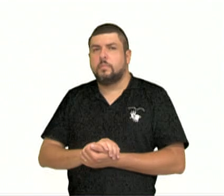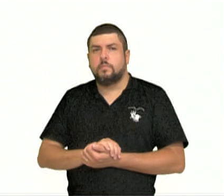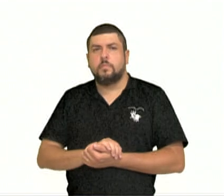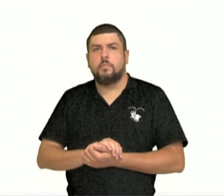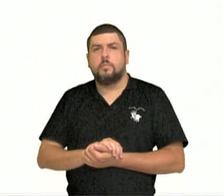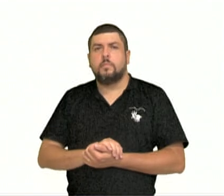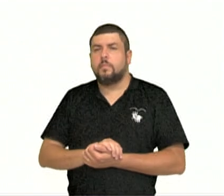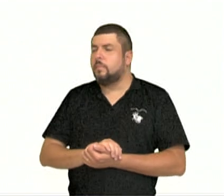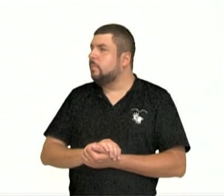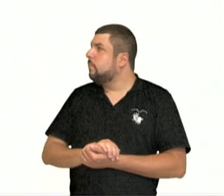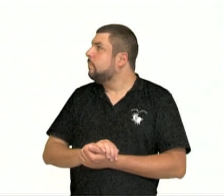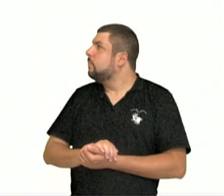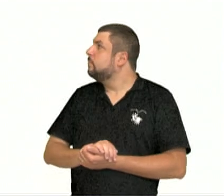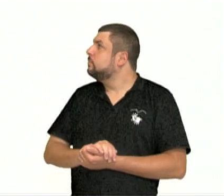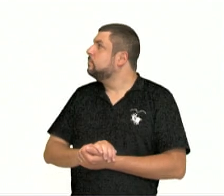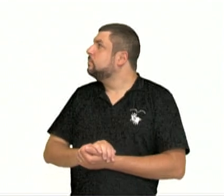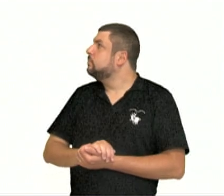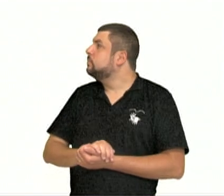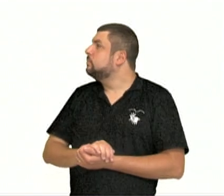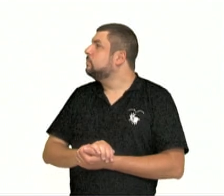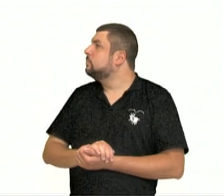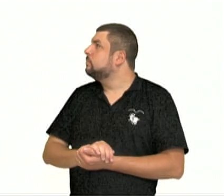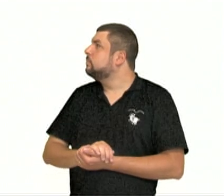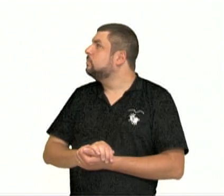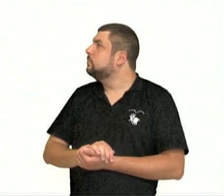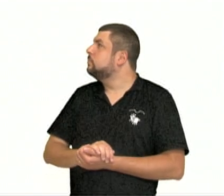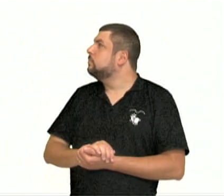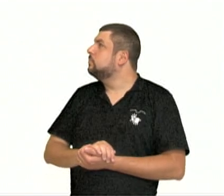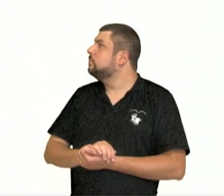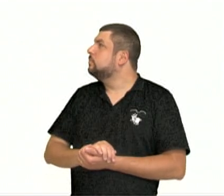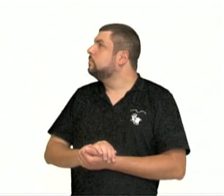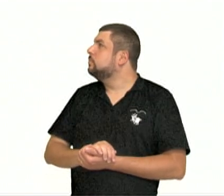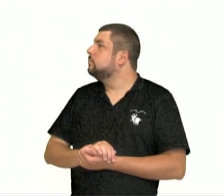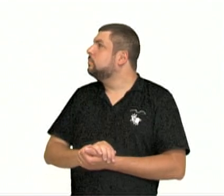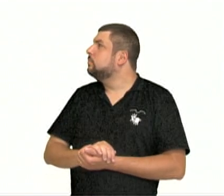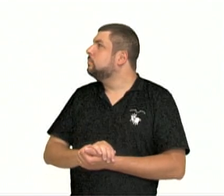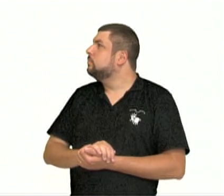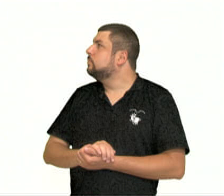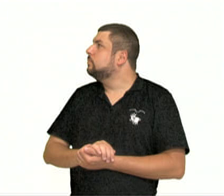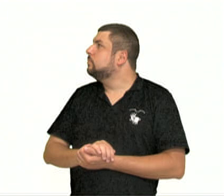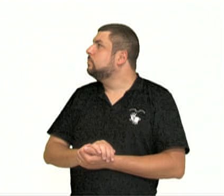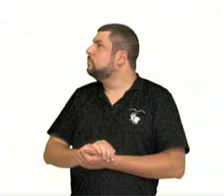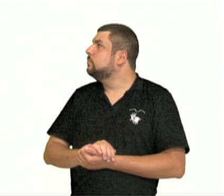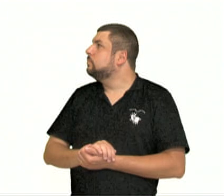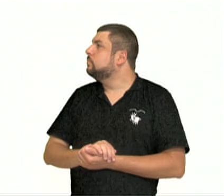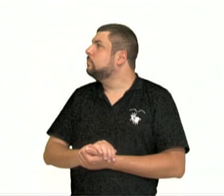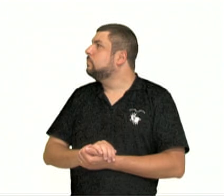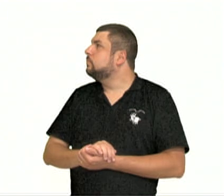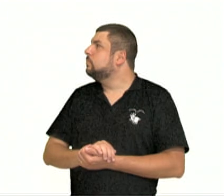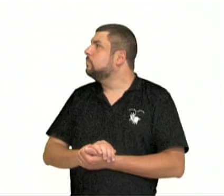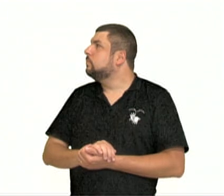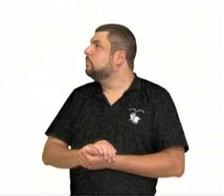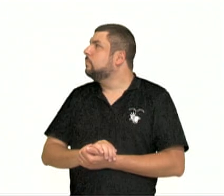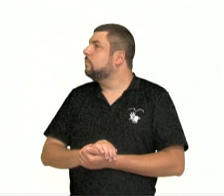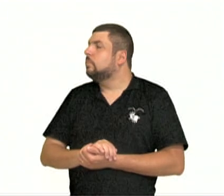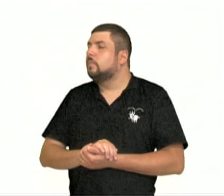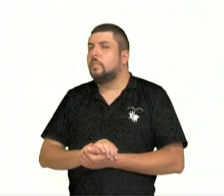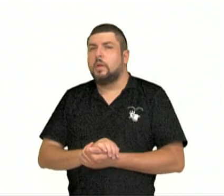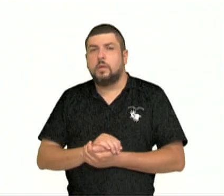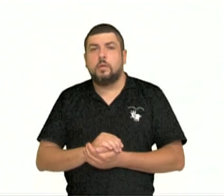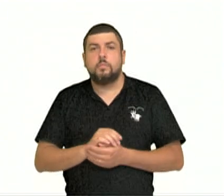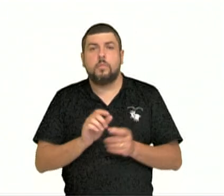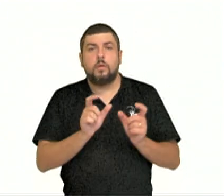fumes ni bebas. No te olvides de beber mucha agua. Las expresiones de negación